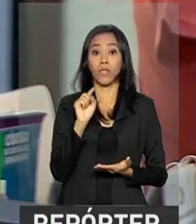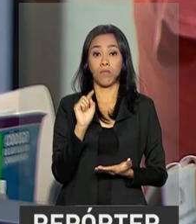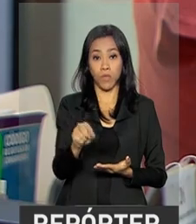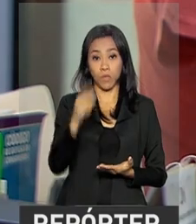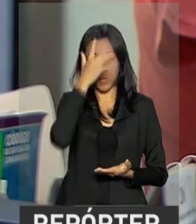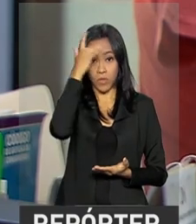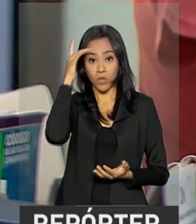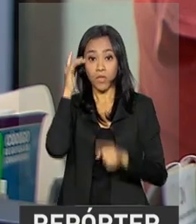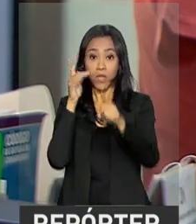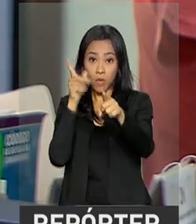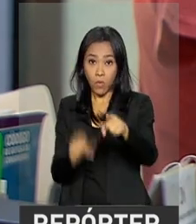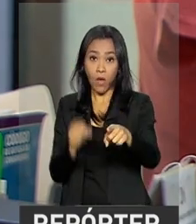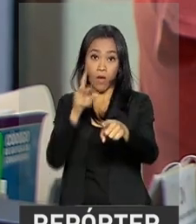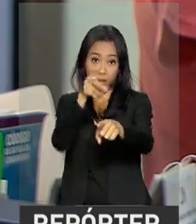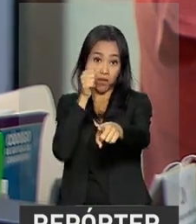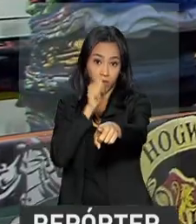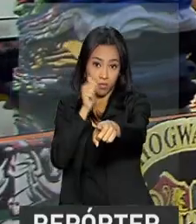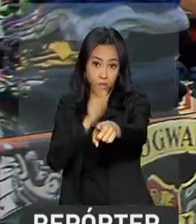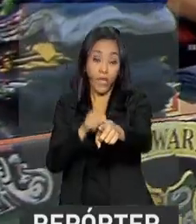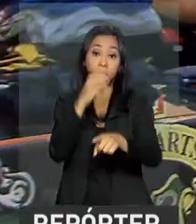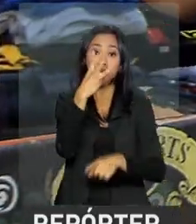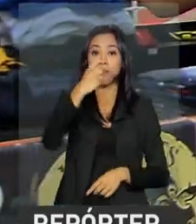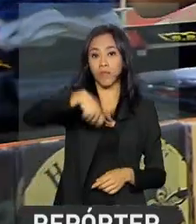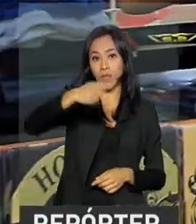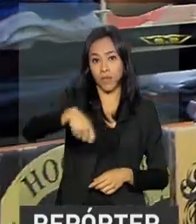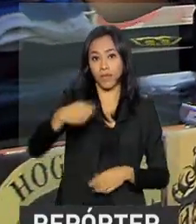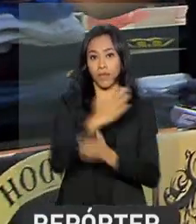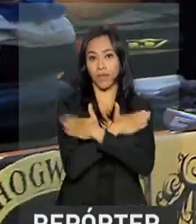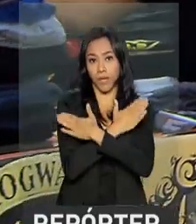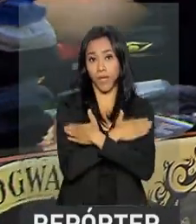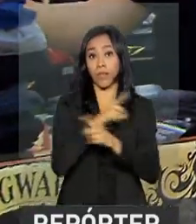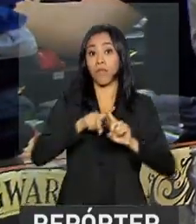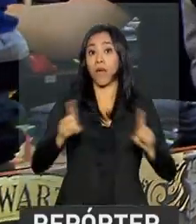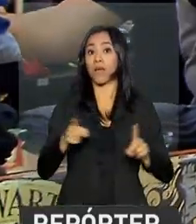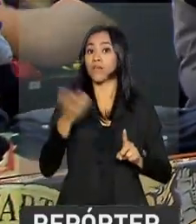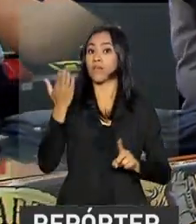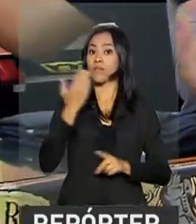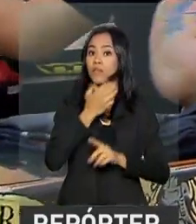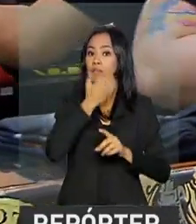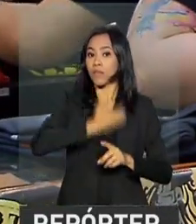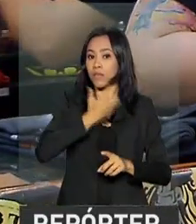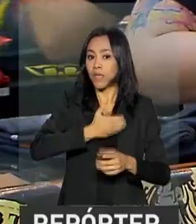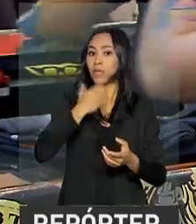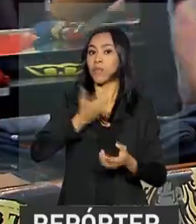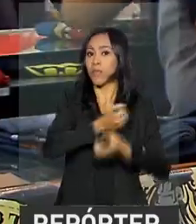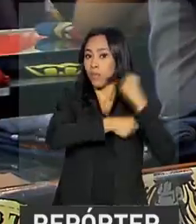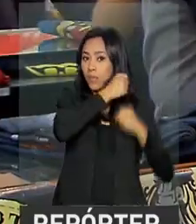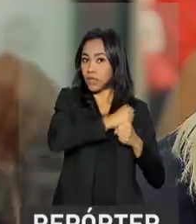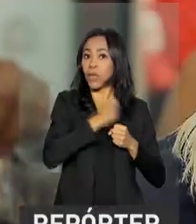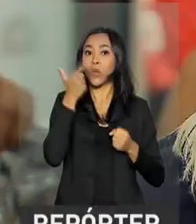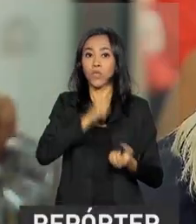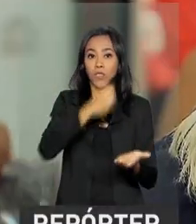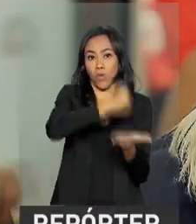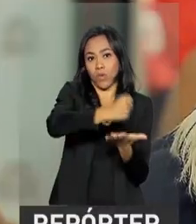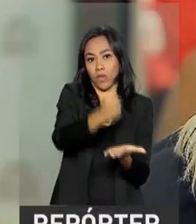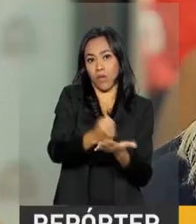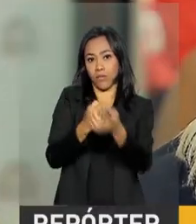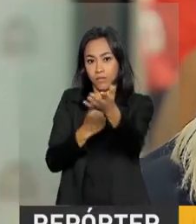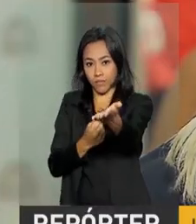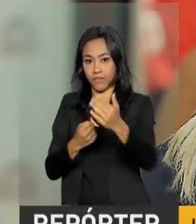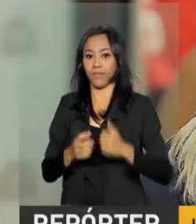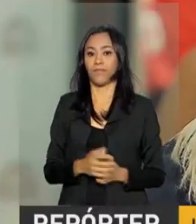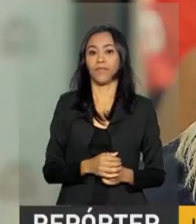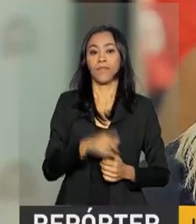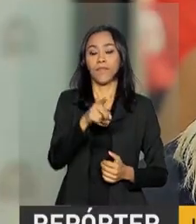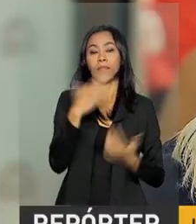ela ficou três meses desempregada mas em dezembro foi contratado em uma loja de camisas neste shopping brasília graças a deus deu tudo certo